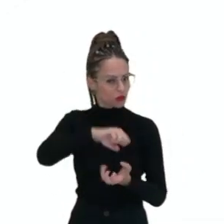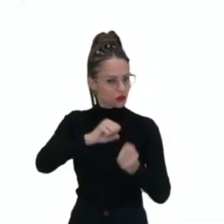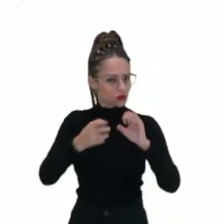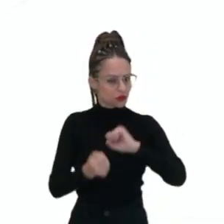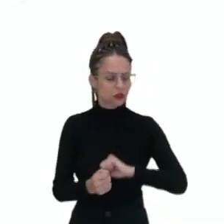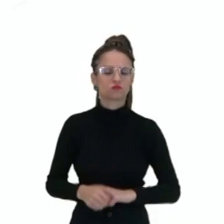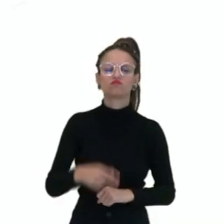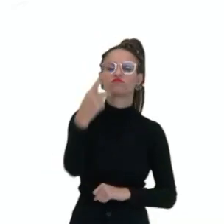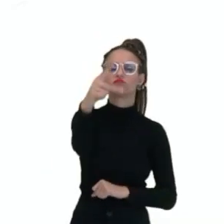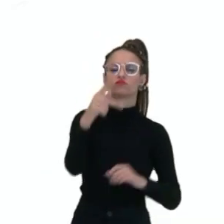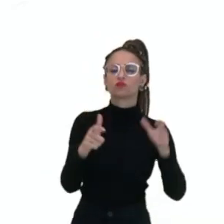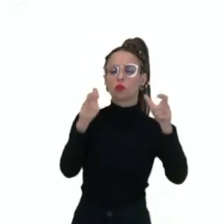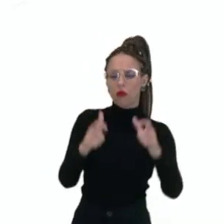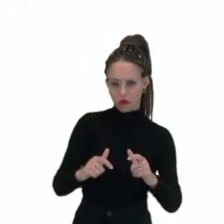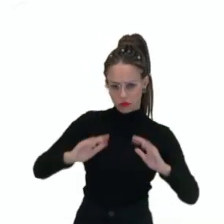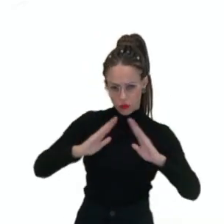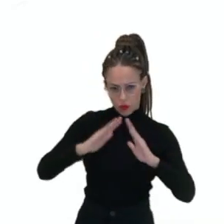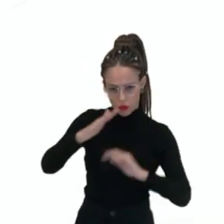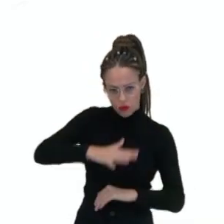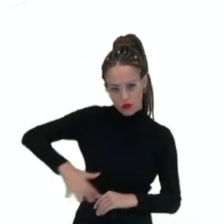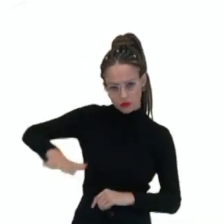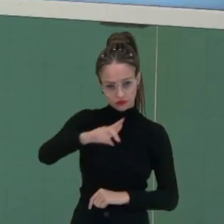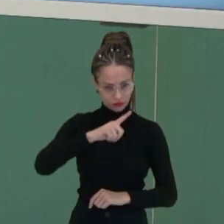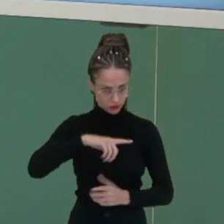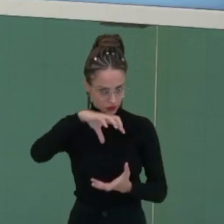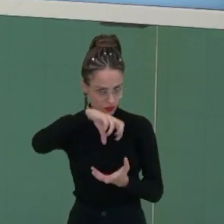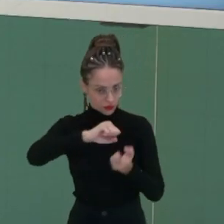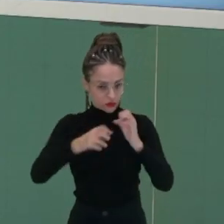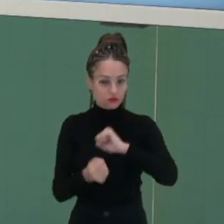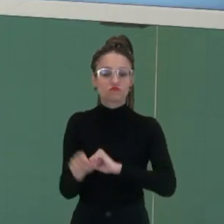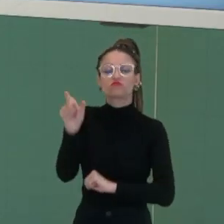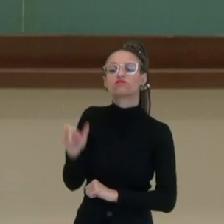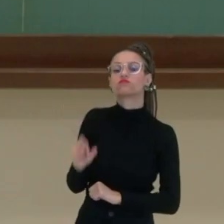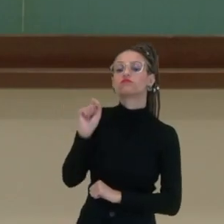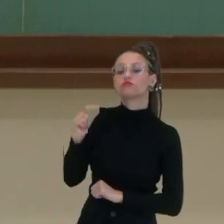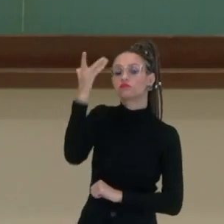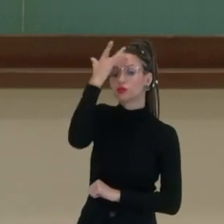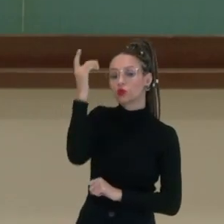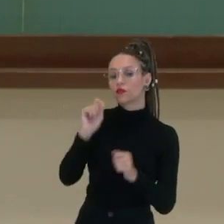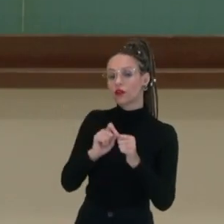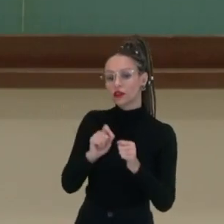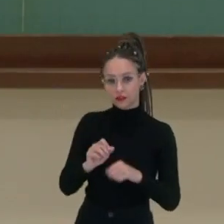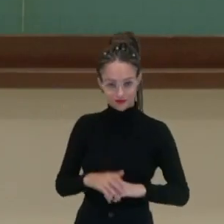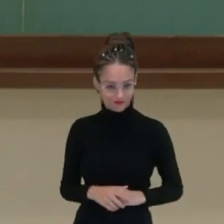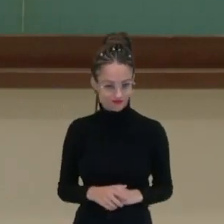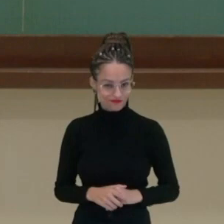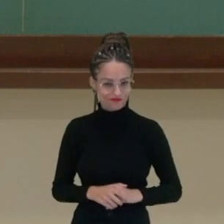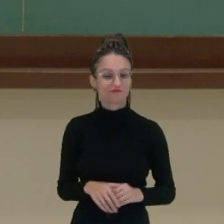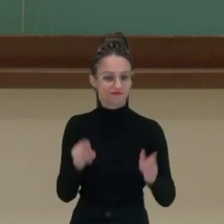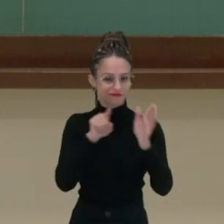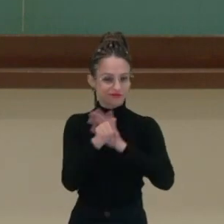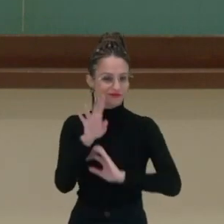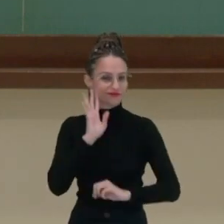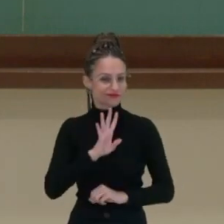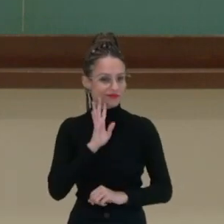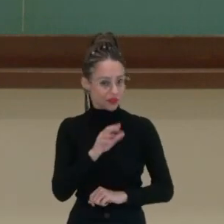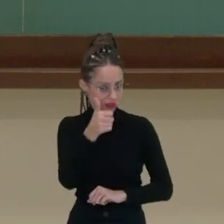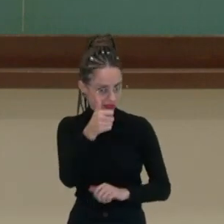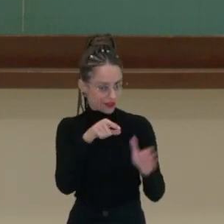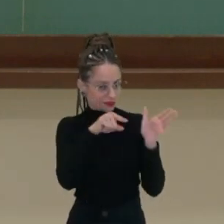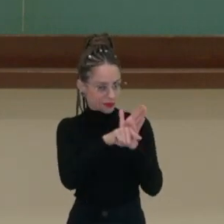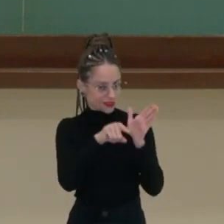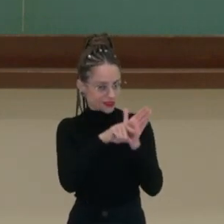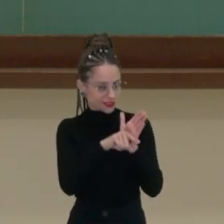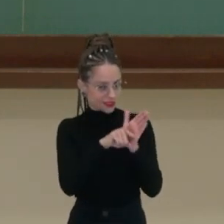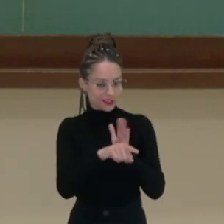no local onde você mora, existe artesão? O que essa pessoa produz? Olha que pergunta legal, né? Vale até uma pesquisa aí.